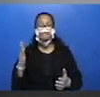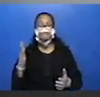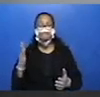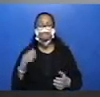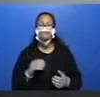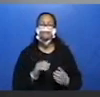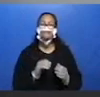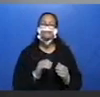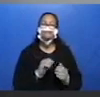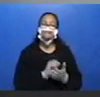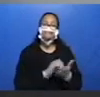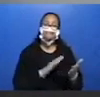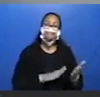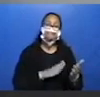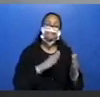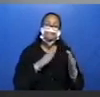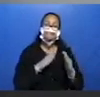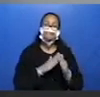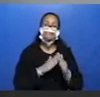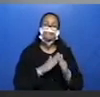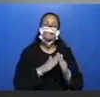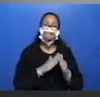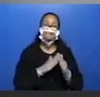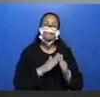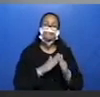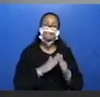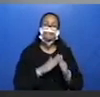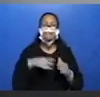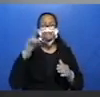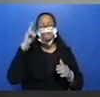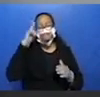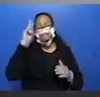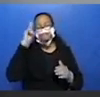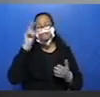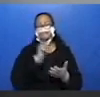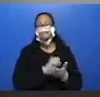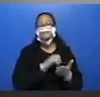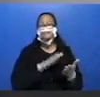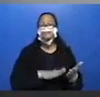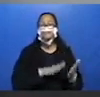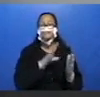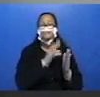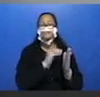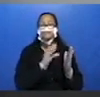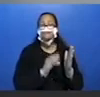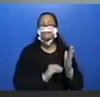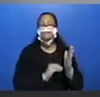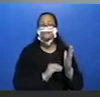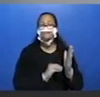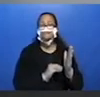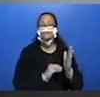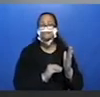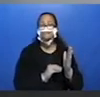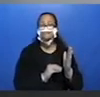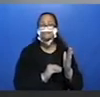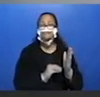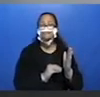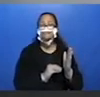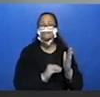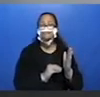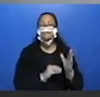tarefinha, simplesinho, é um repeteco das atividades do conteúdo da unidade.